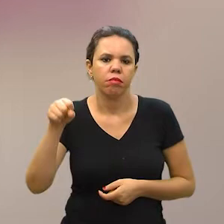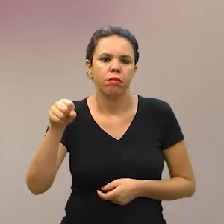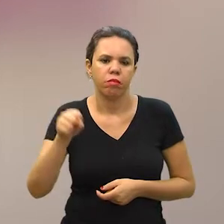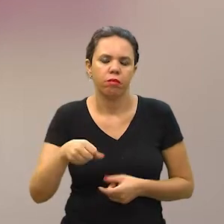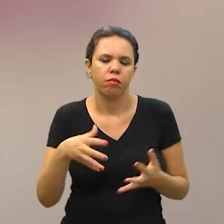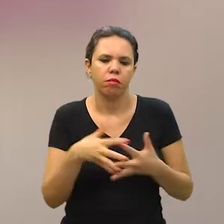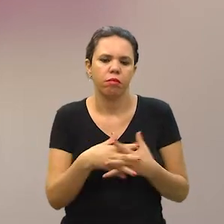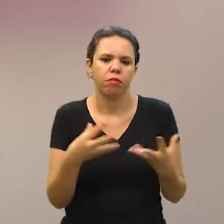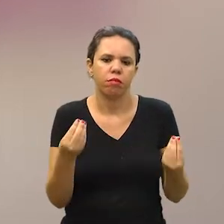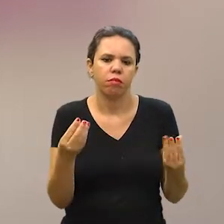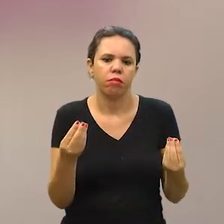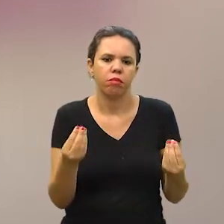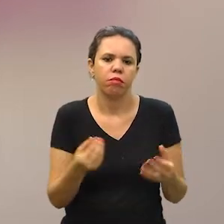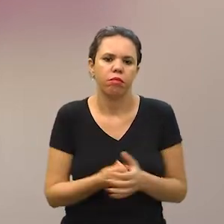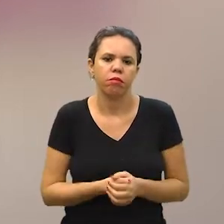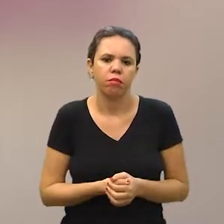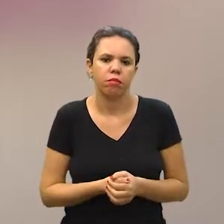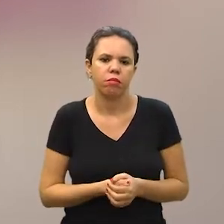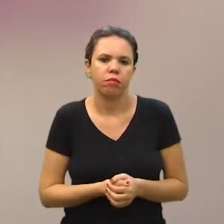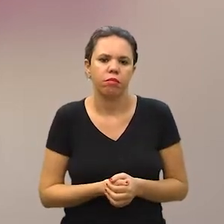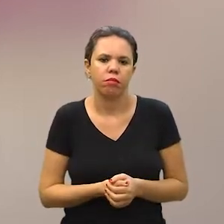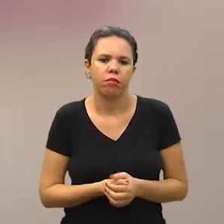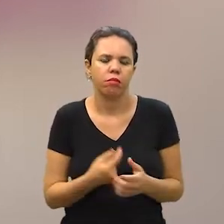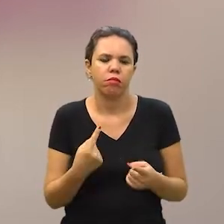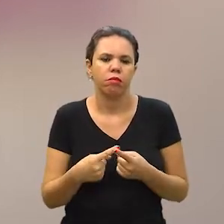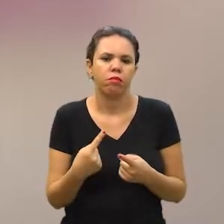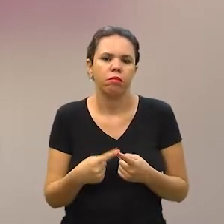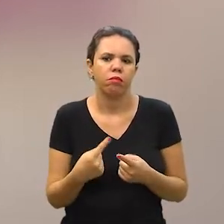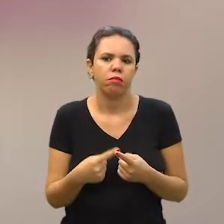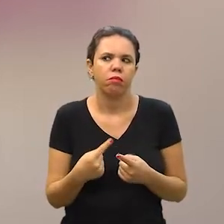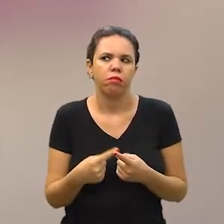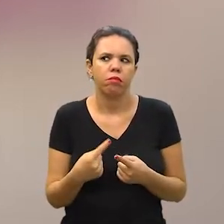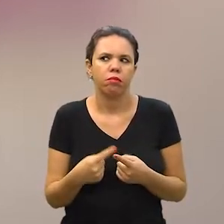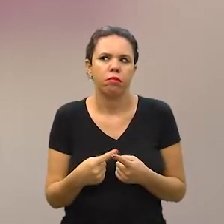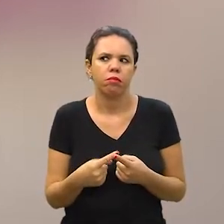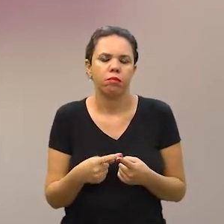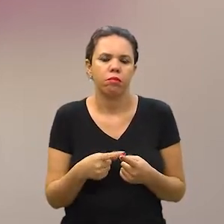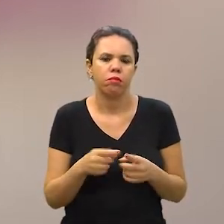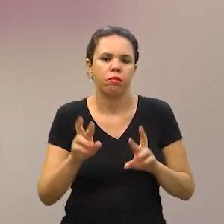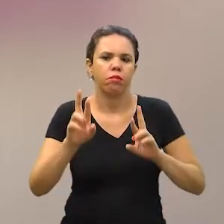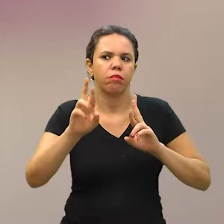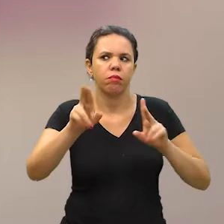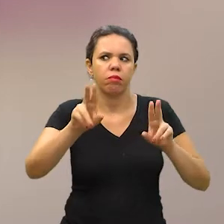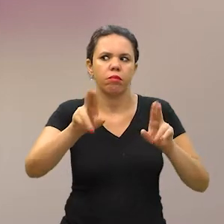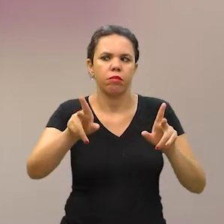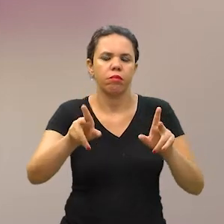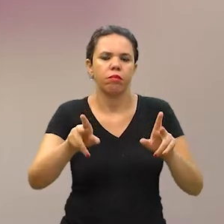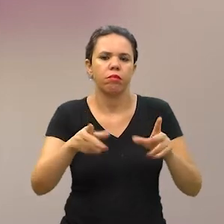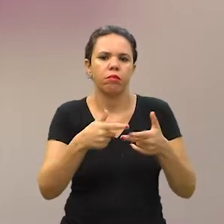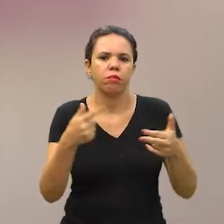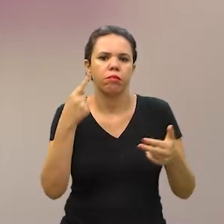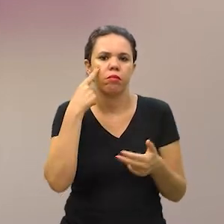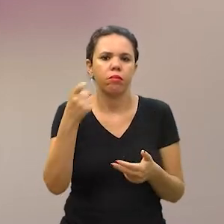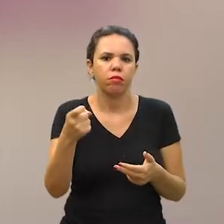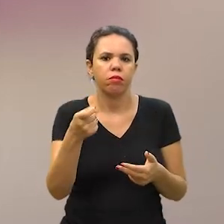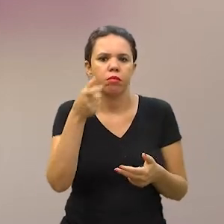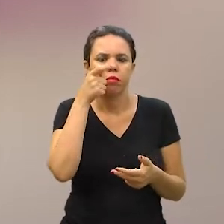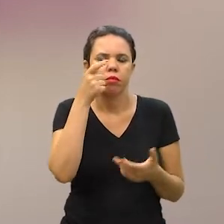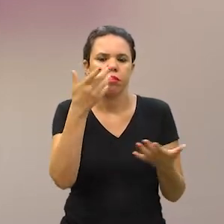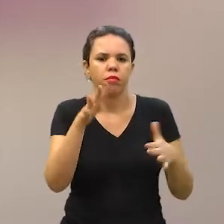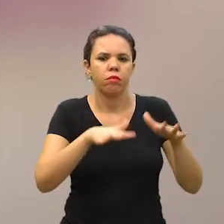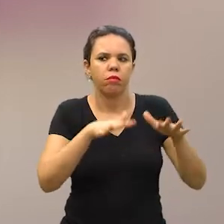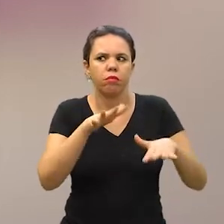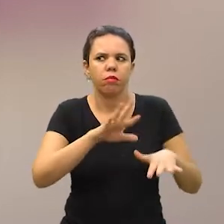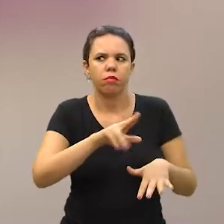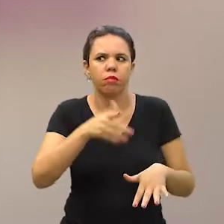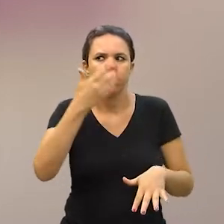Sim, confunde muito, né? Confunde muito porque, assim, até fazendo uma diferenciação, é uma coisa interessante da gente ver,